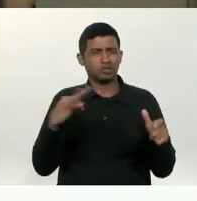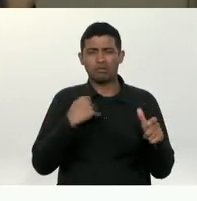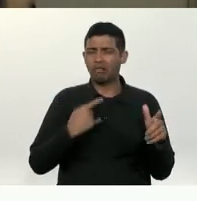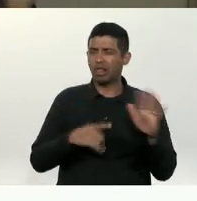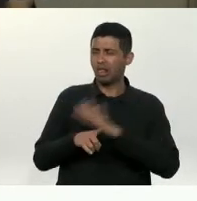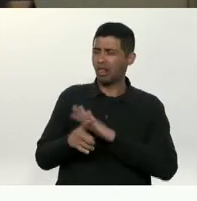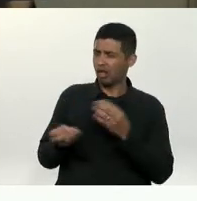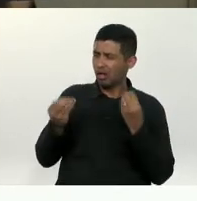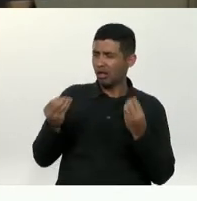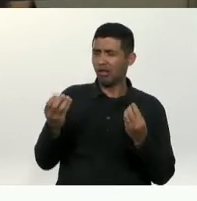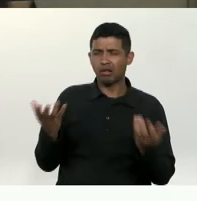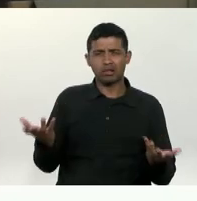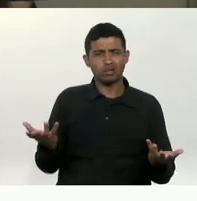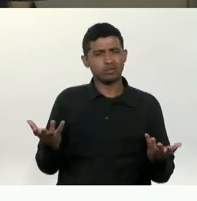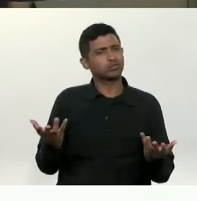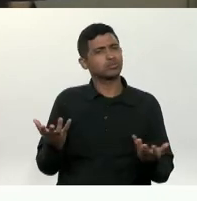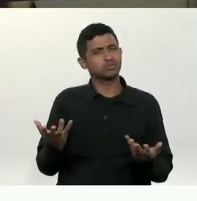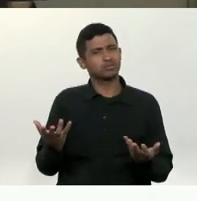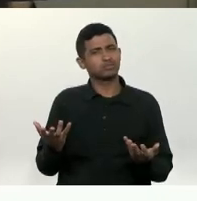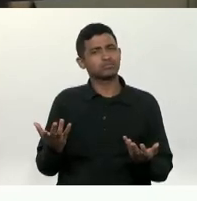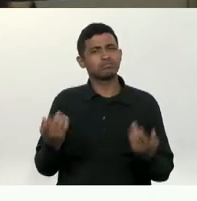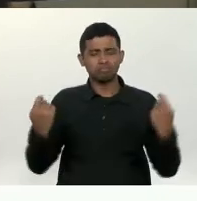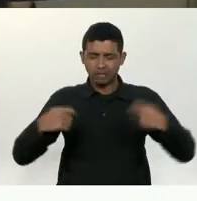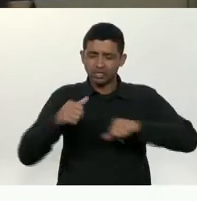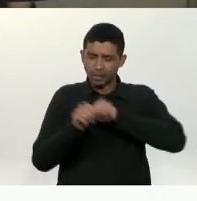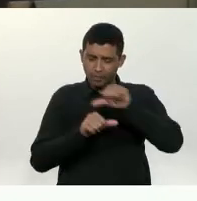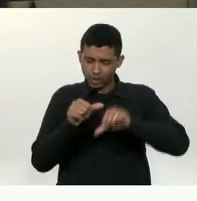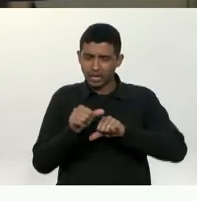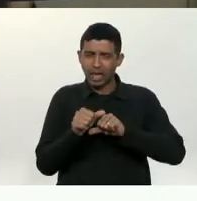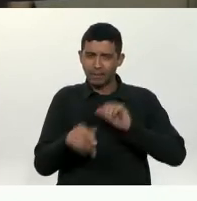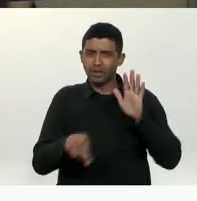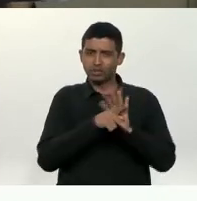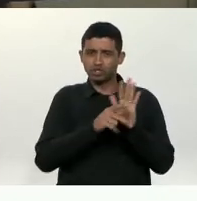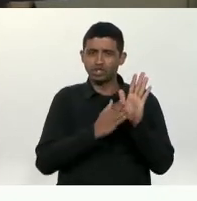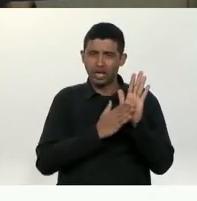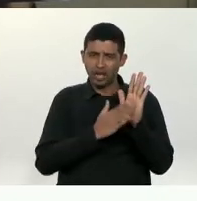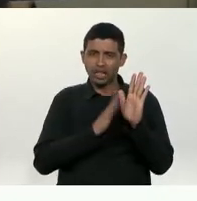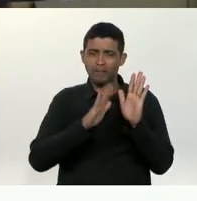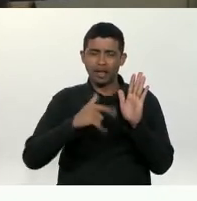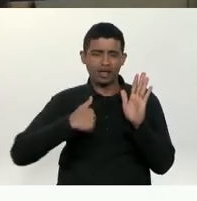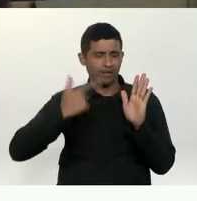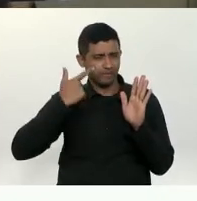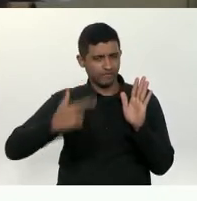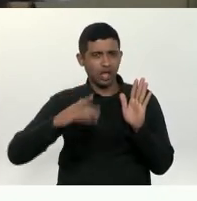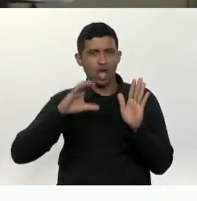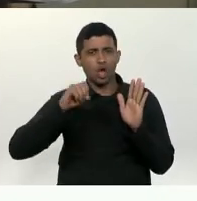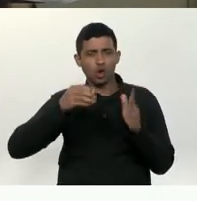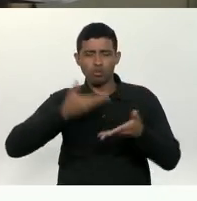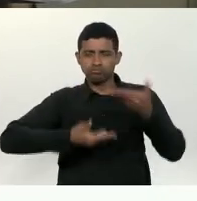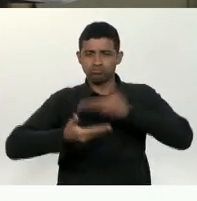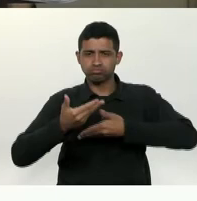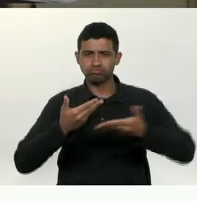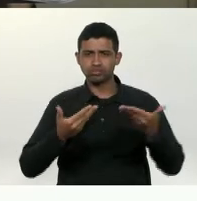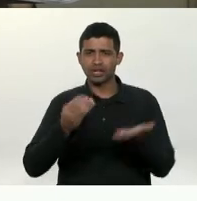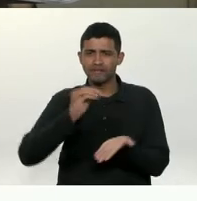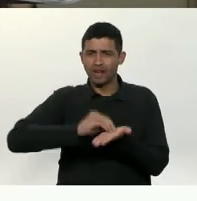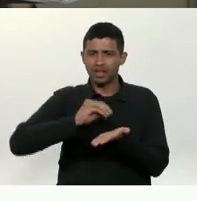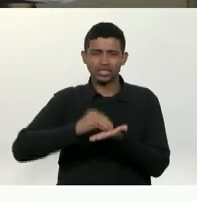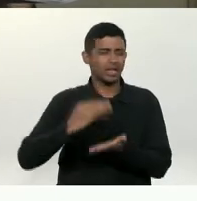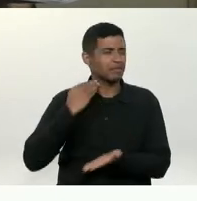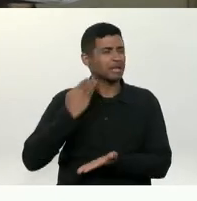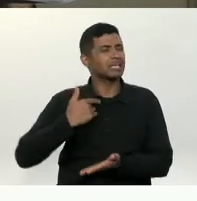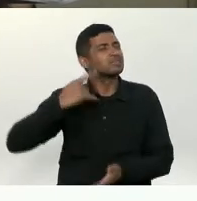imobiliária. Então, ajustes são necessários nesse projeto. Agora, o plano de coparticipação, exceto pela questão da fiança bancária, que ainda não ficou claro para mim